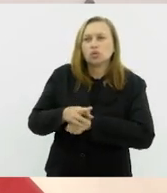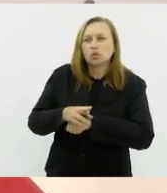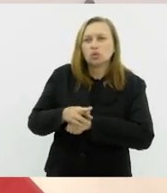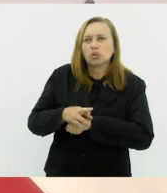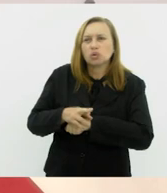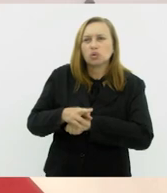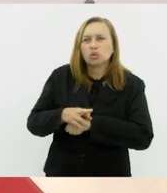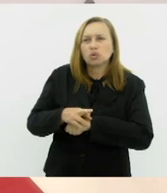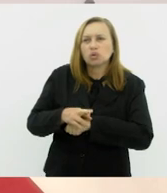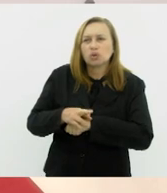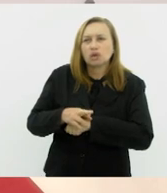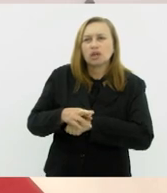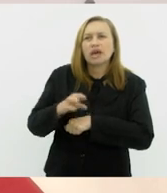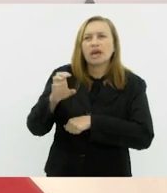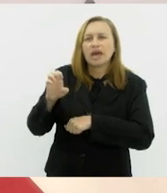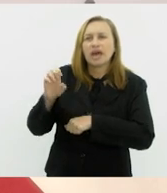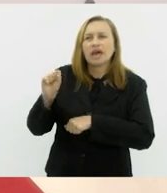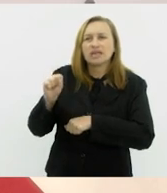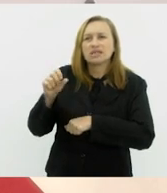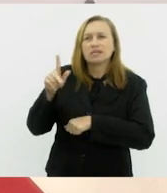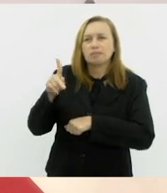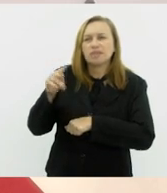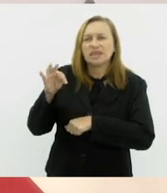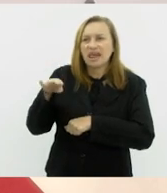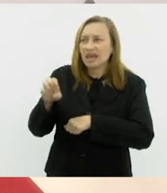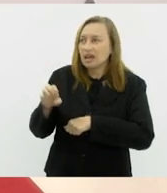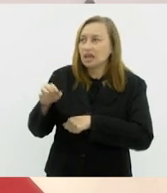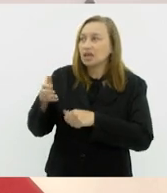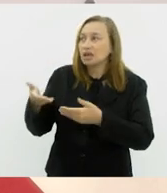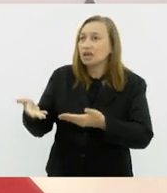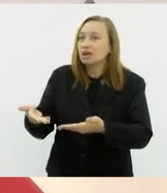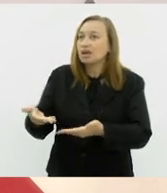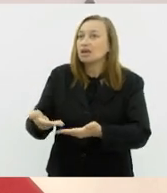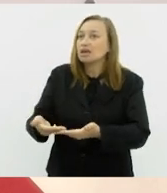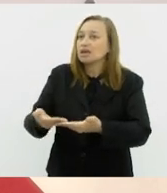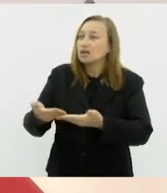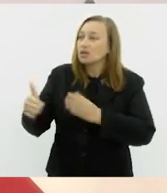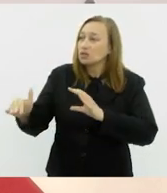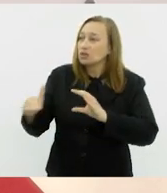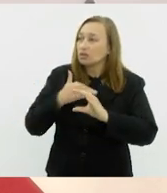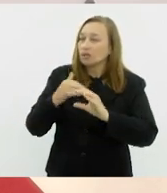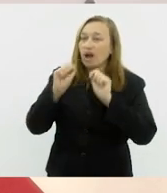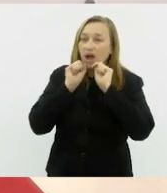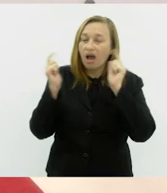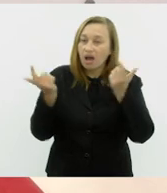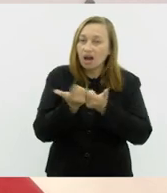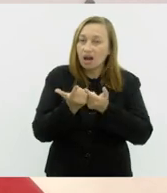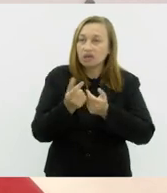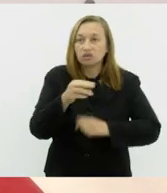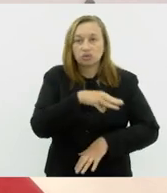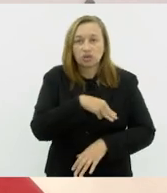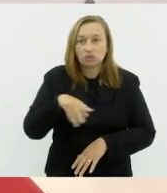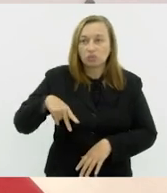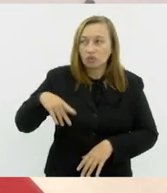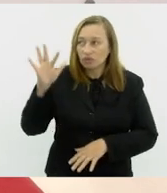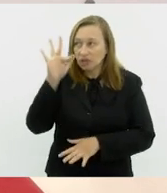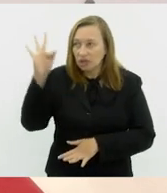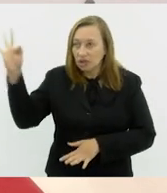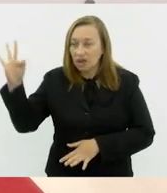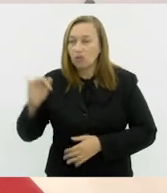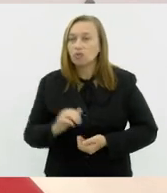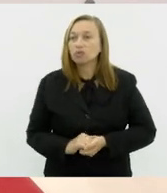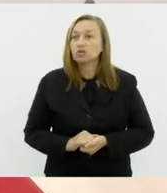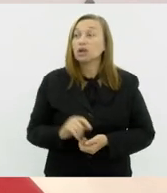doutor Spinelli, encaminhar formalmente à Alerge e ao Ministério Público Federal